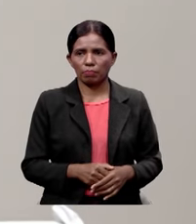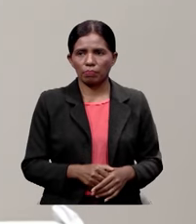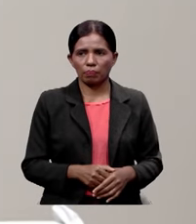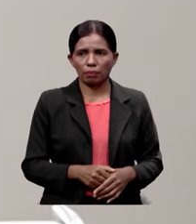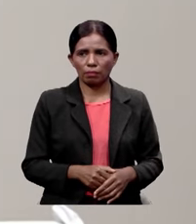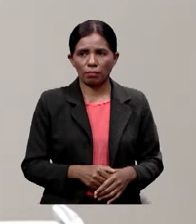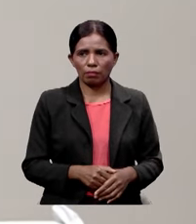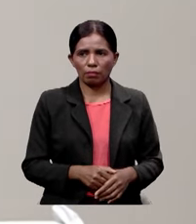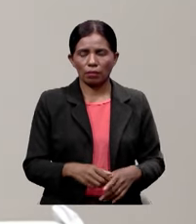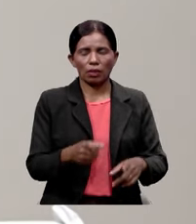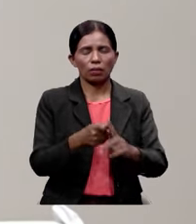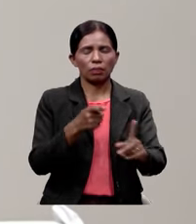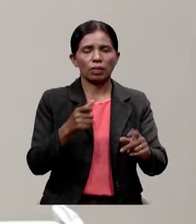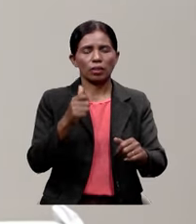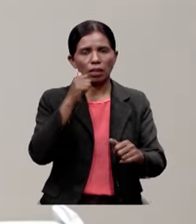A partir de aman,